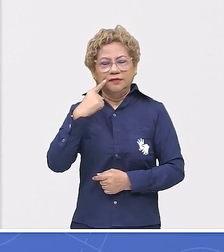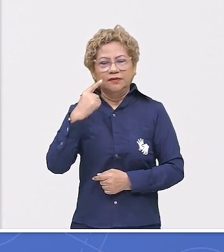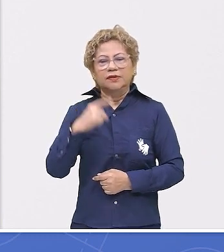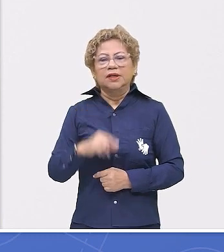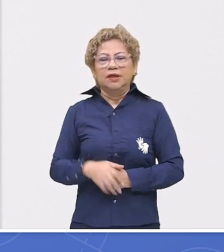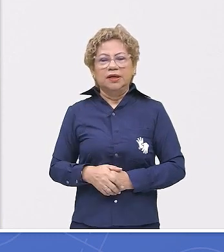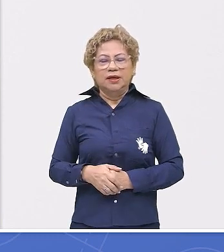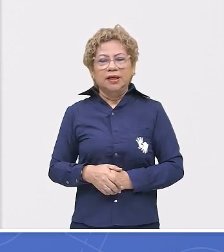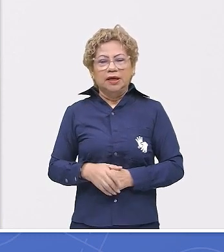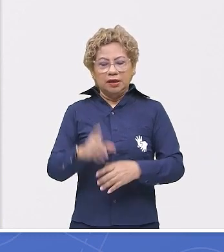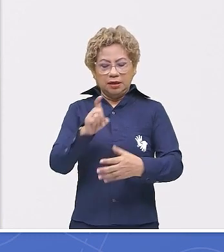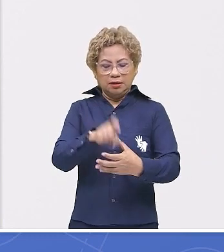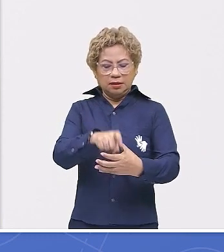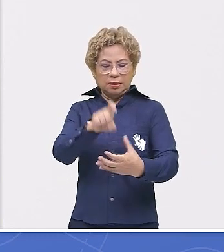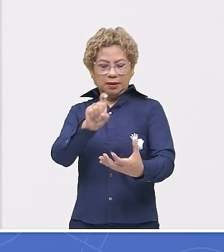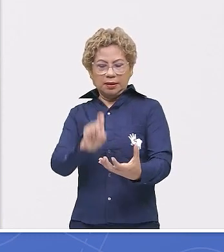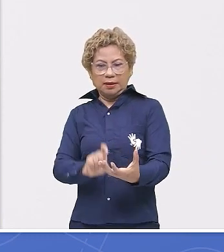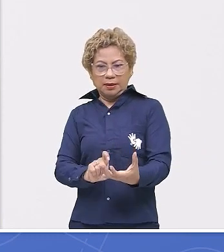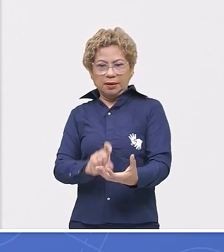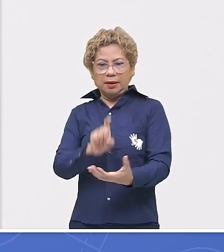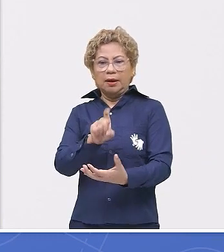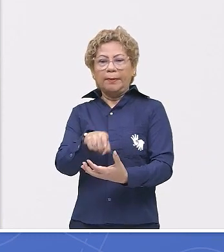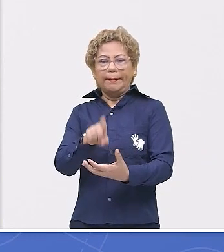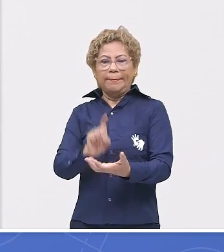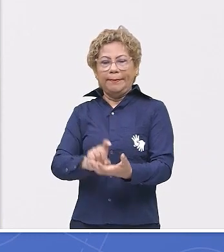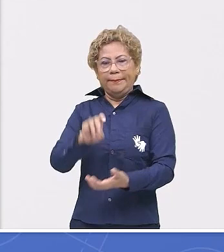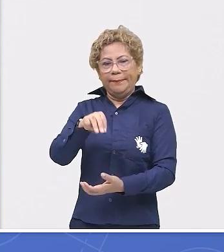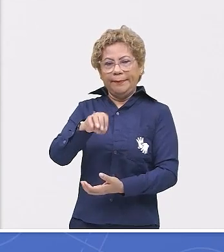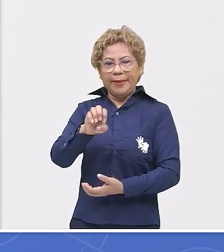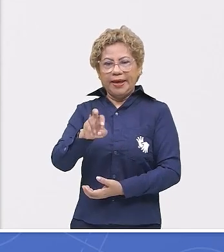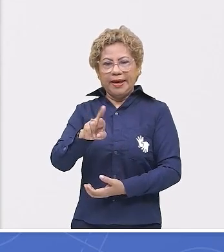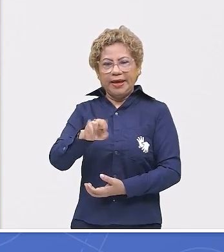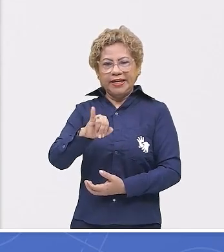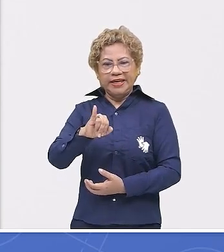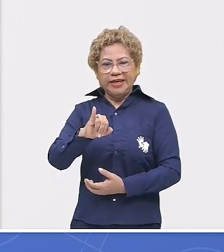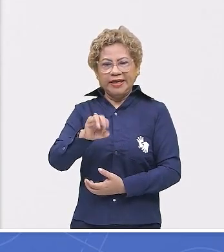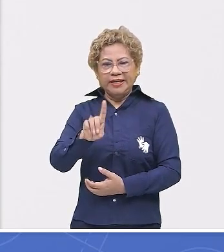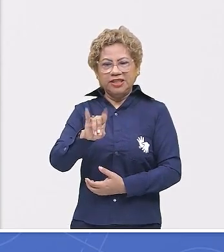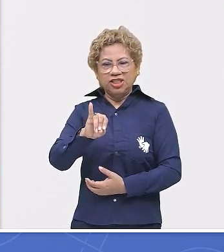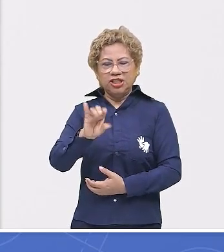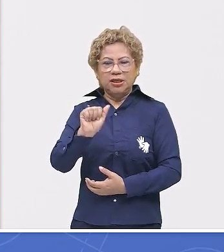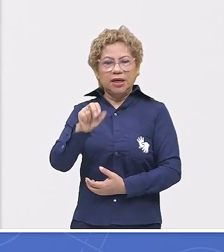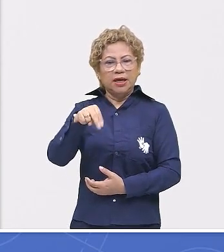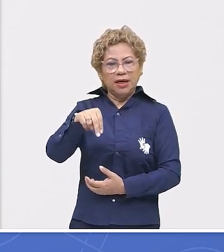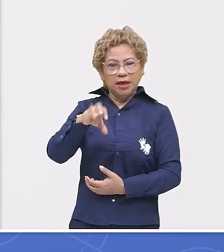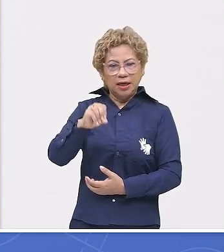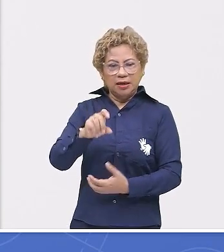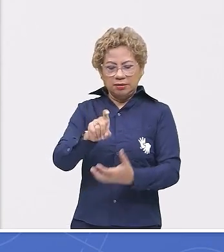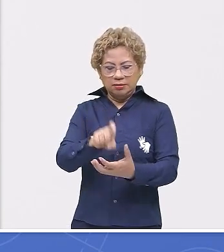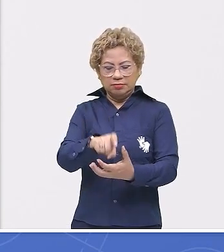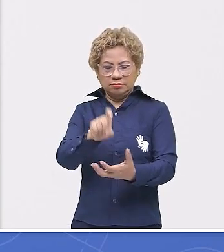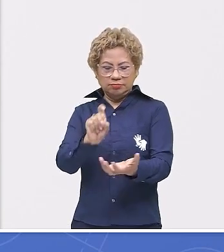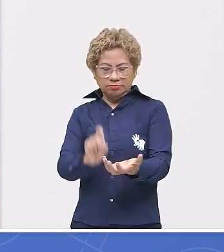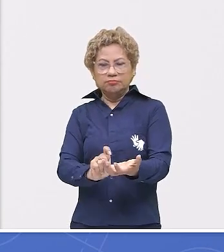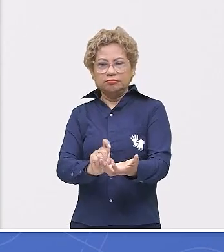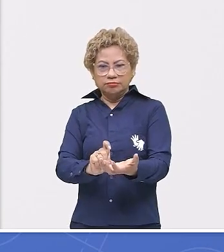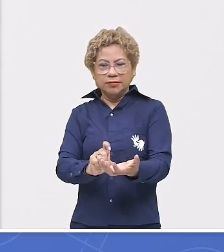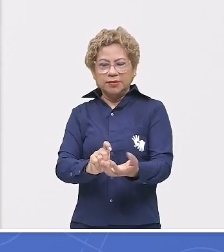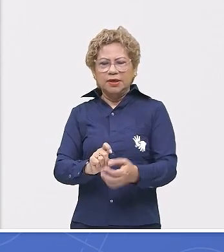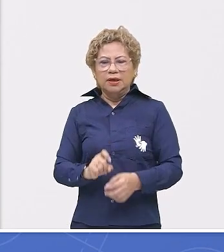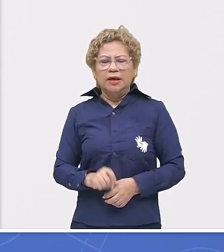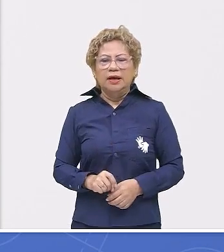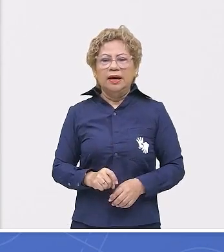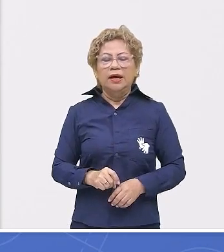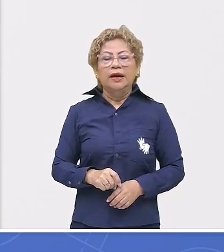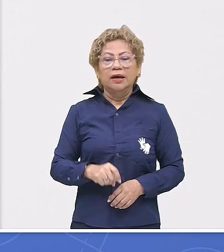Então, a partir do meridiano de Greenwich, por que escolheram Greenwich? Greenwich é uma cidade localizada na Inglaterra, que